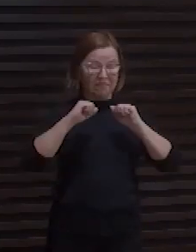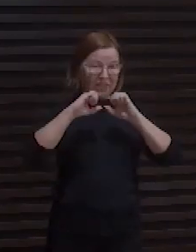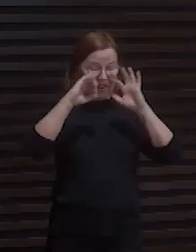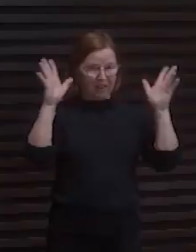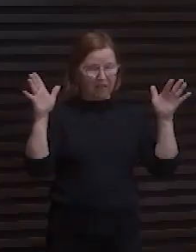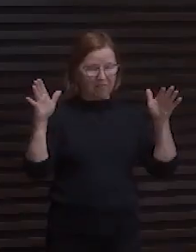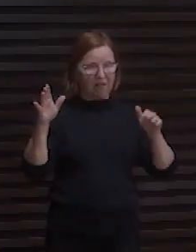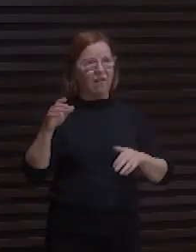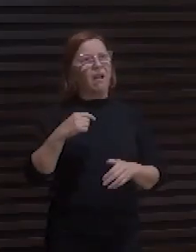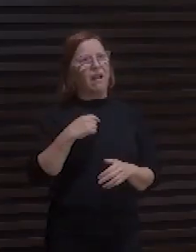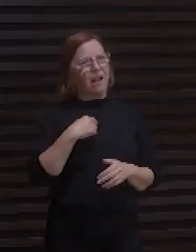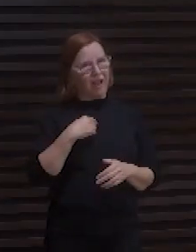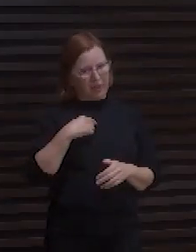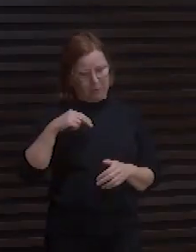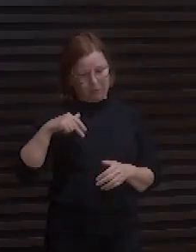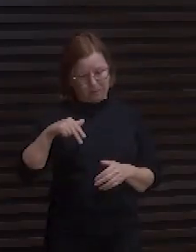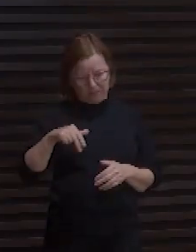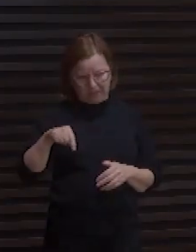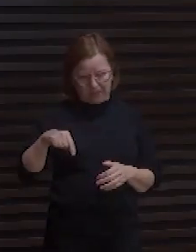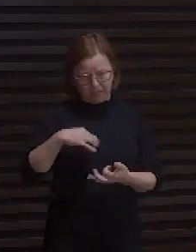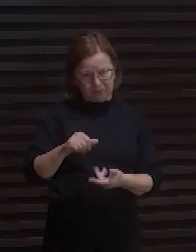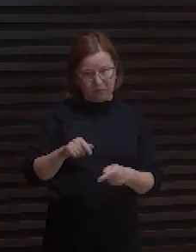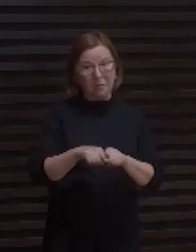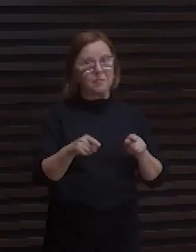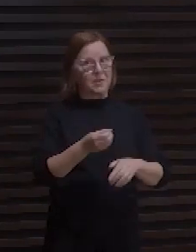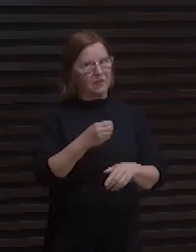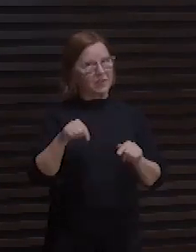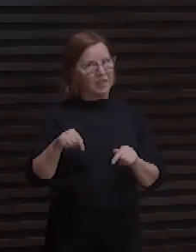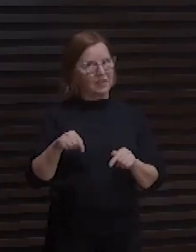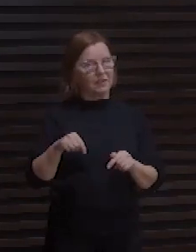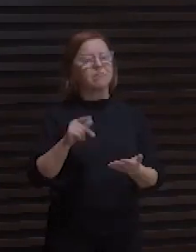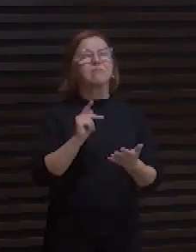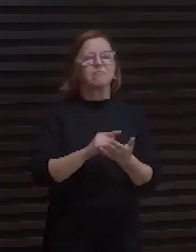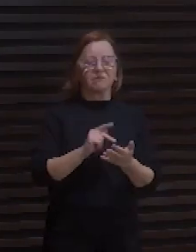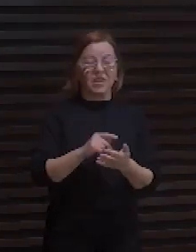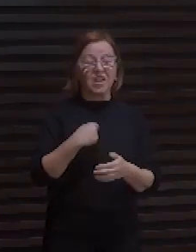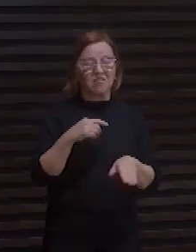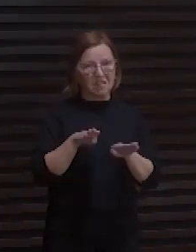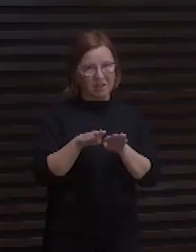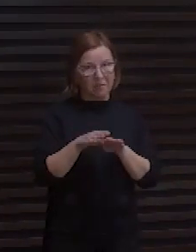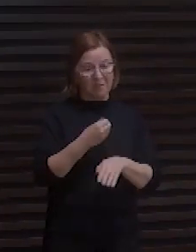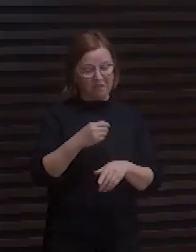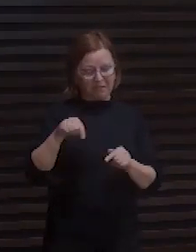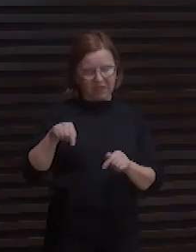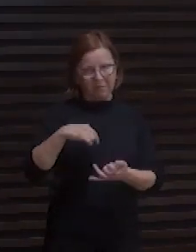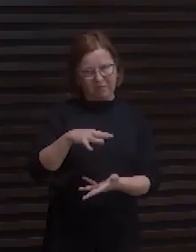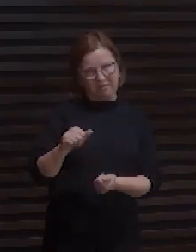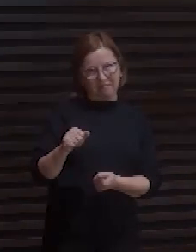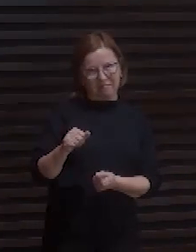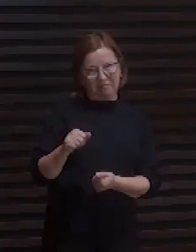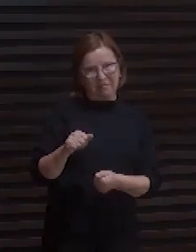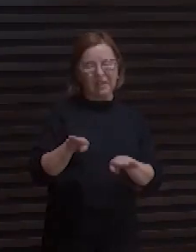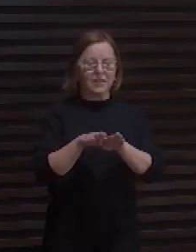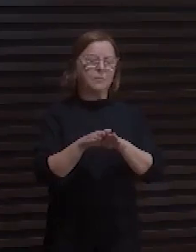Fernando, eu sou um peregrino e forasteiro, mas eu vivo aqui, é verdade. Eu também vivo aqui. E eu também tenho